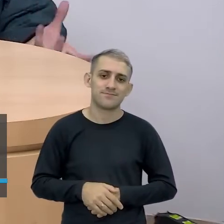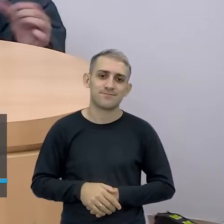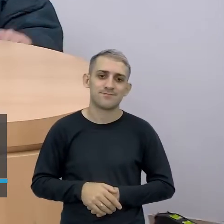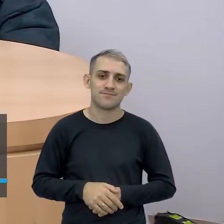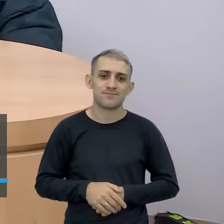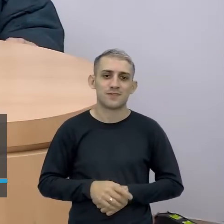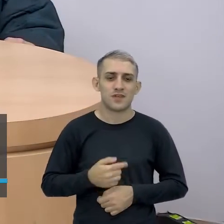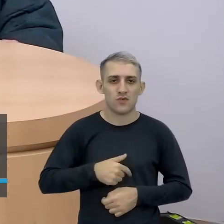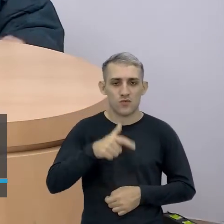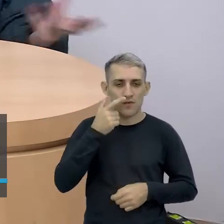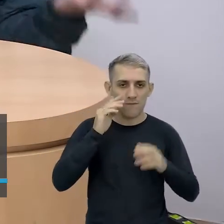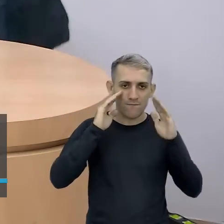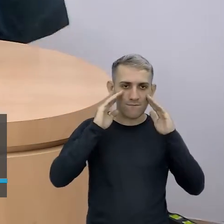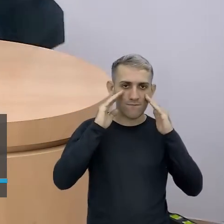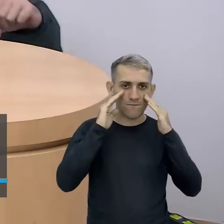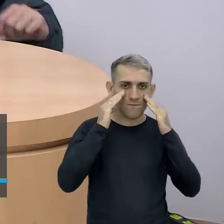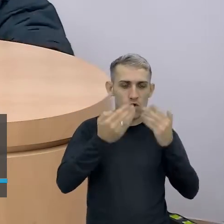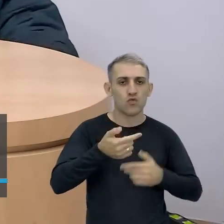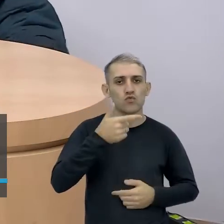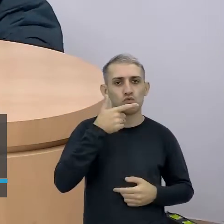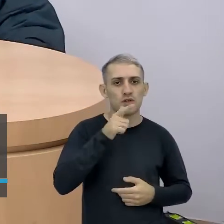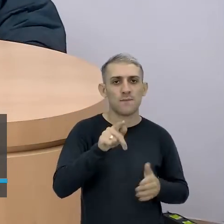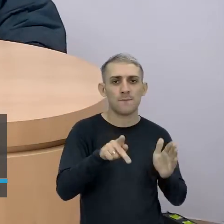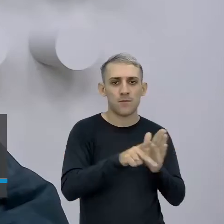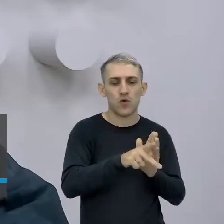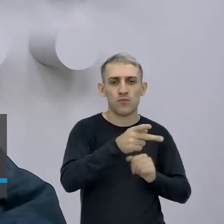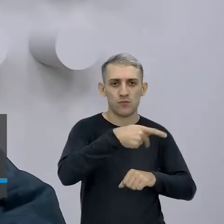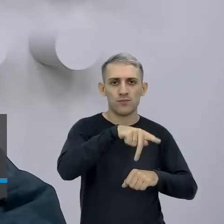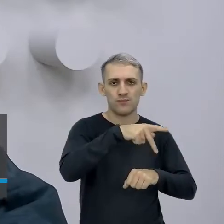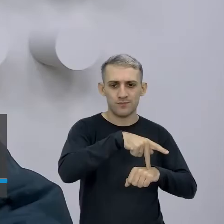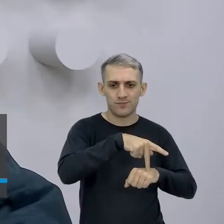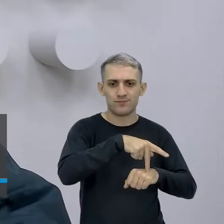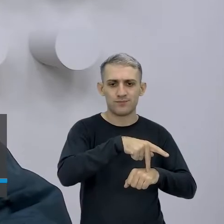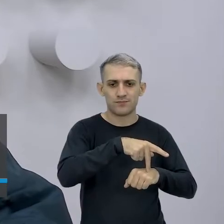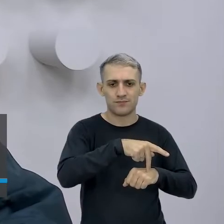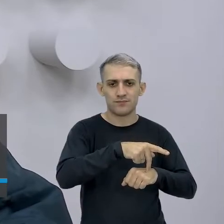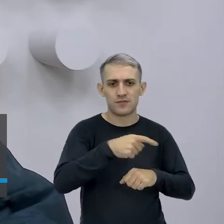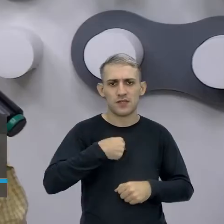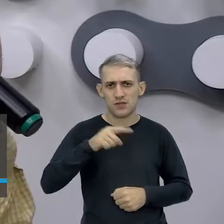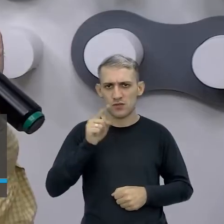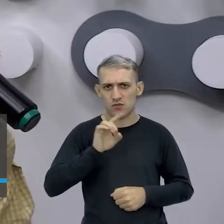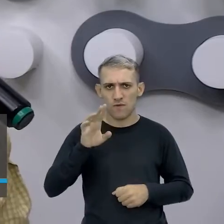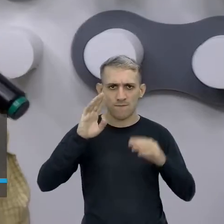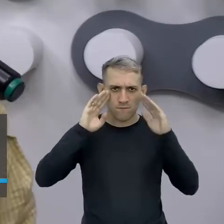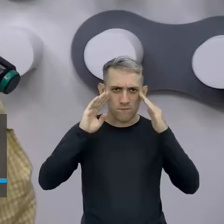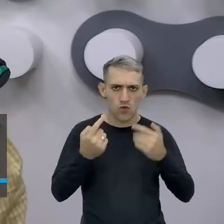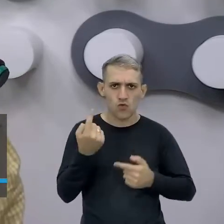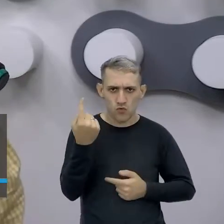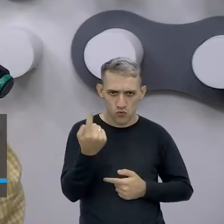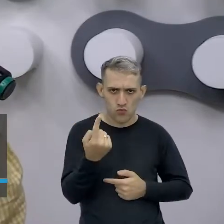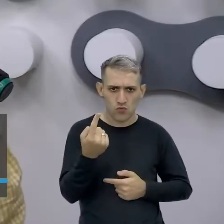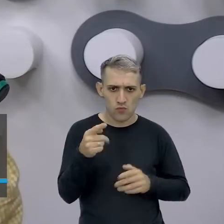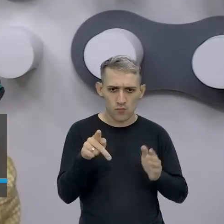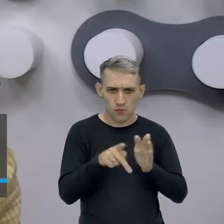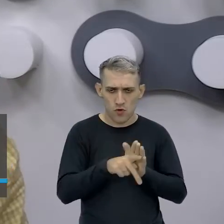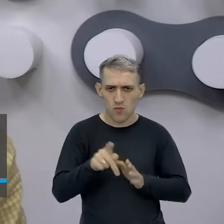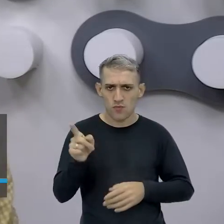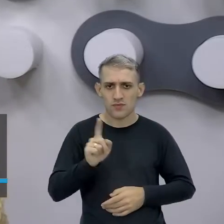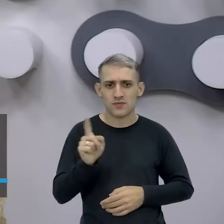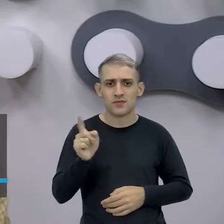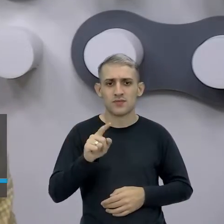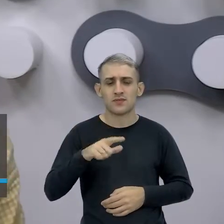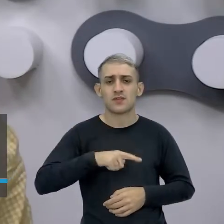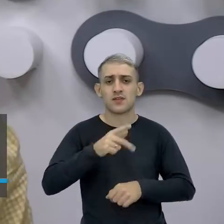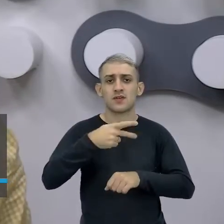Concentrar o ganho lá mesmo. De novo a palavra concentrar. É. Eu não estou concentrando só numa classe social, num extrato social.